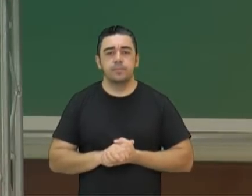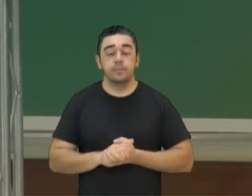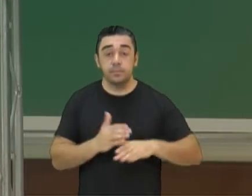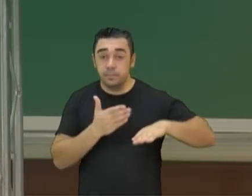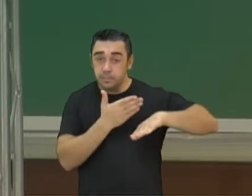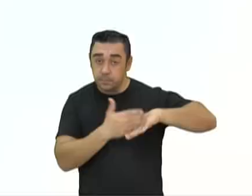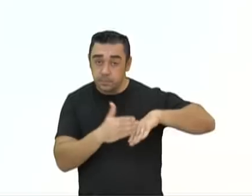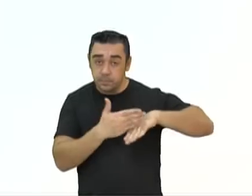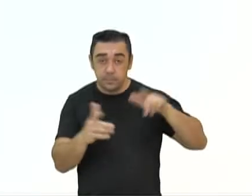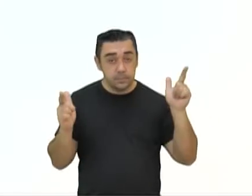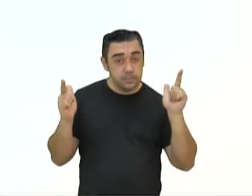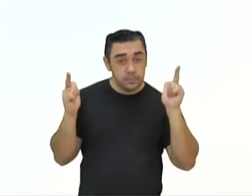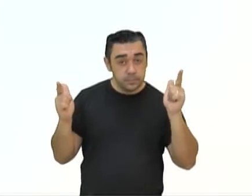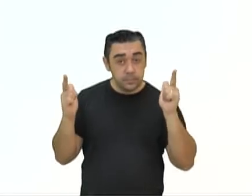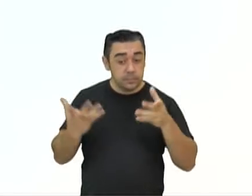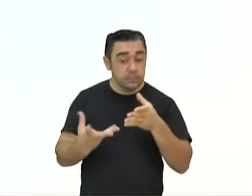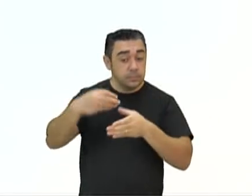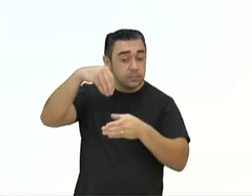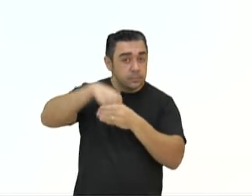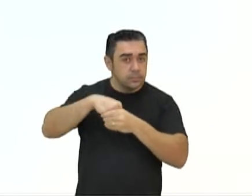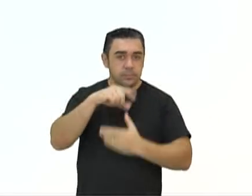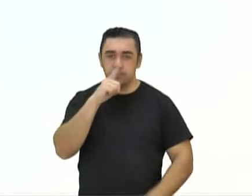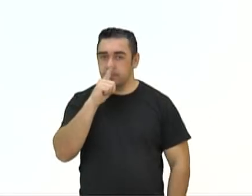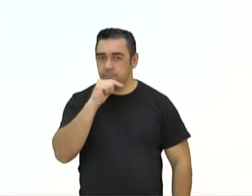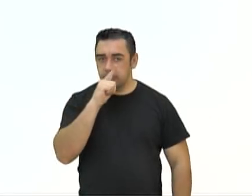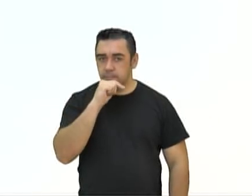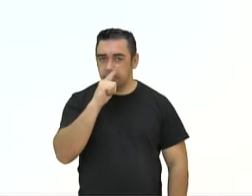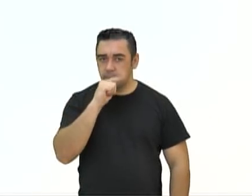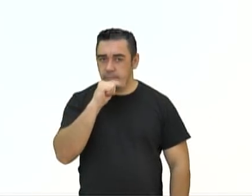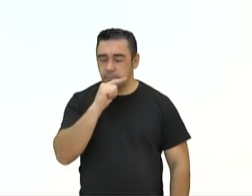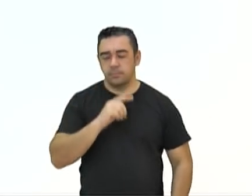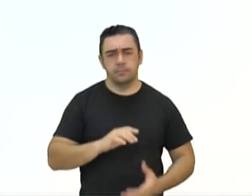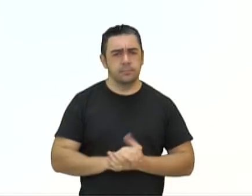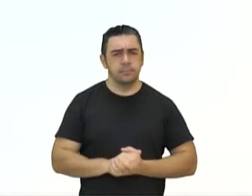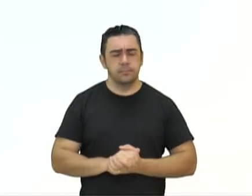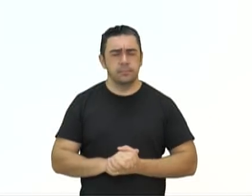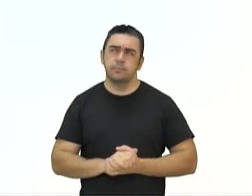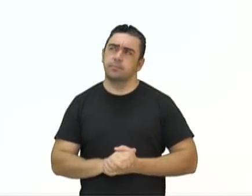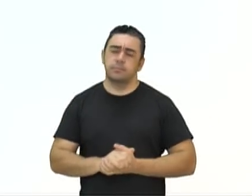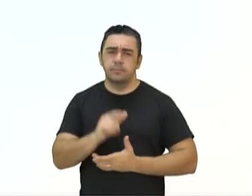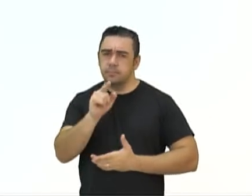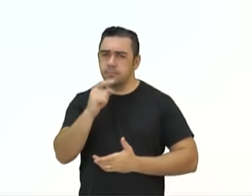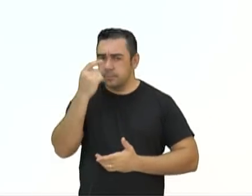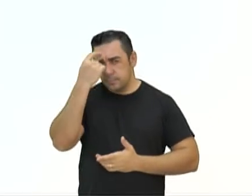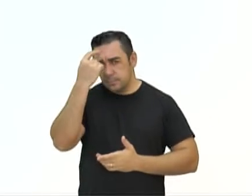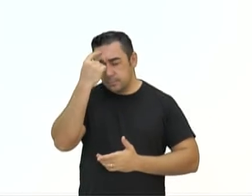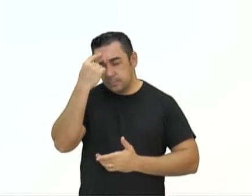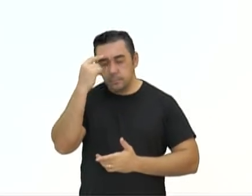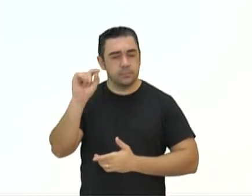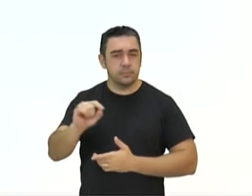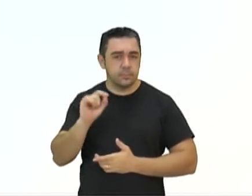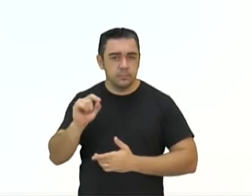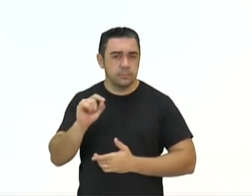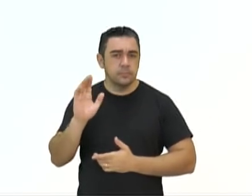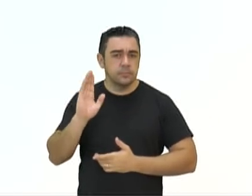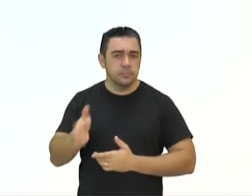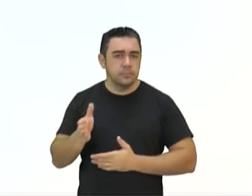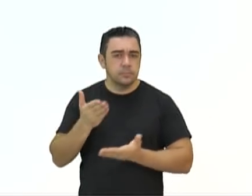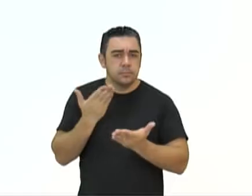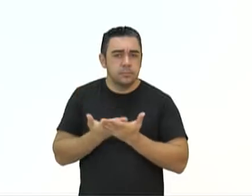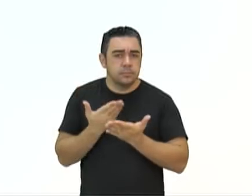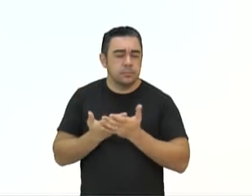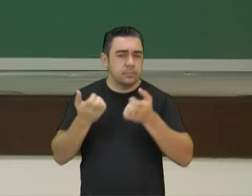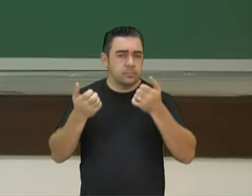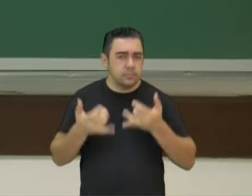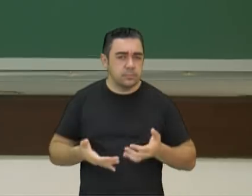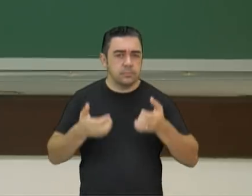Práticas de aventura na água. Então, vocês devem estar lembrados, já algumas aulas nós estamos